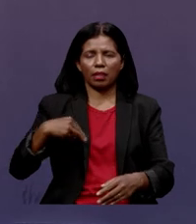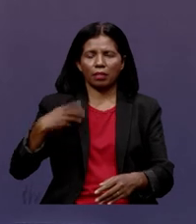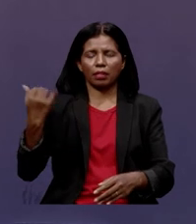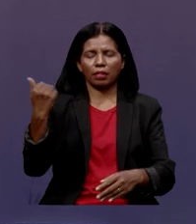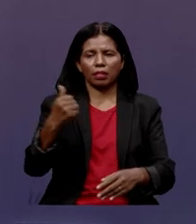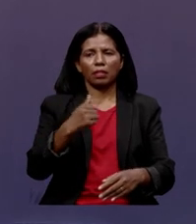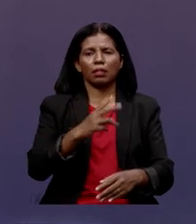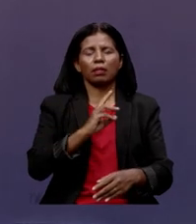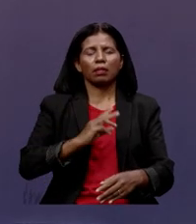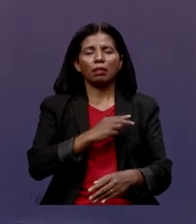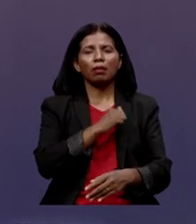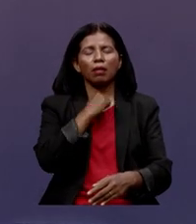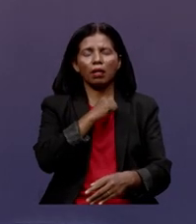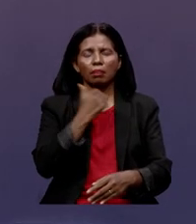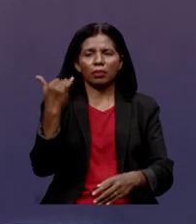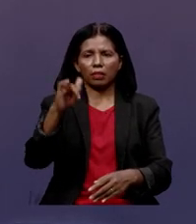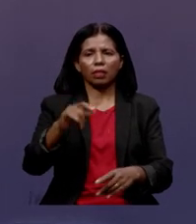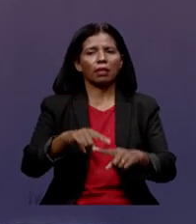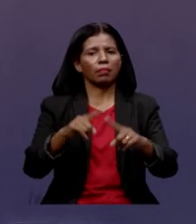se era o pão. Mas